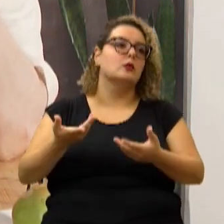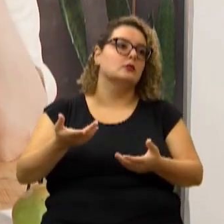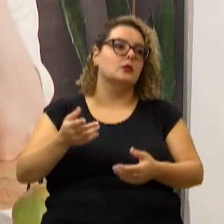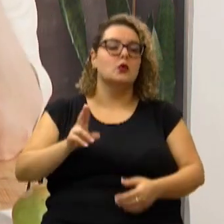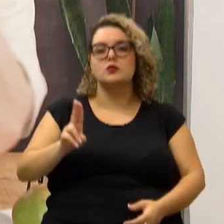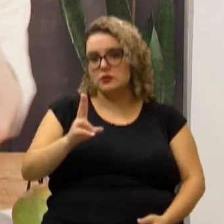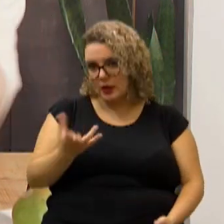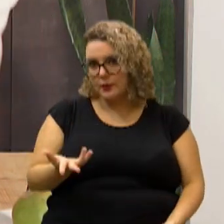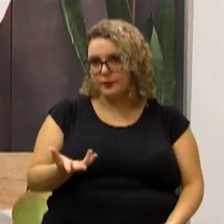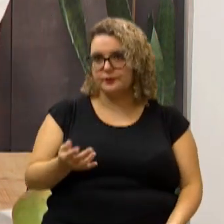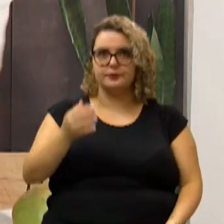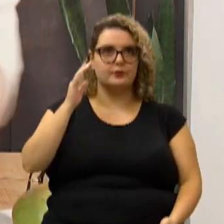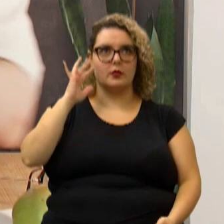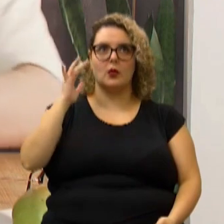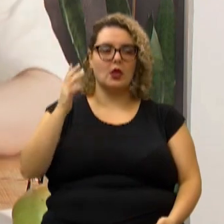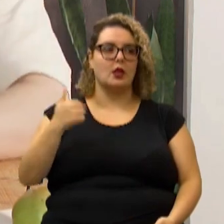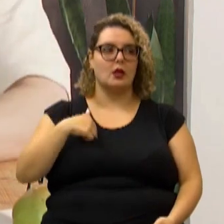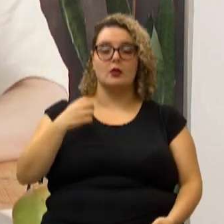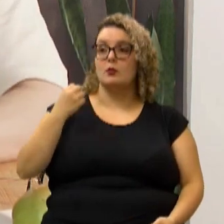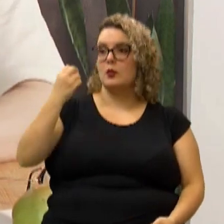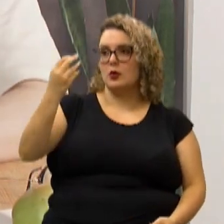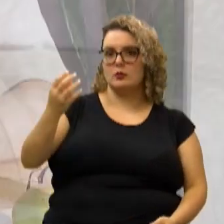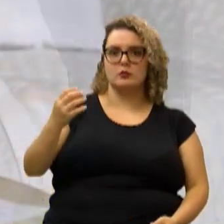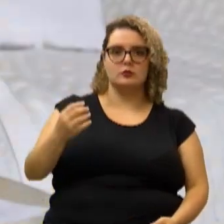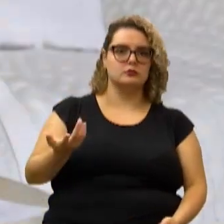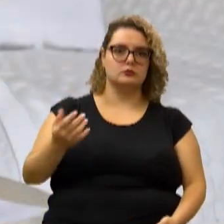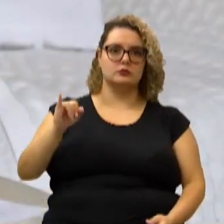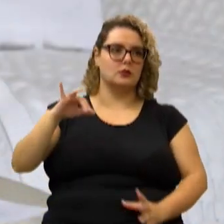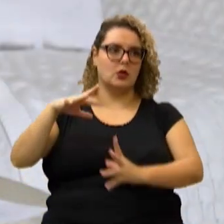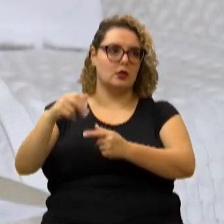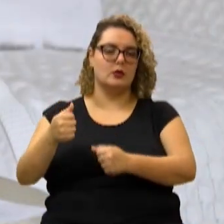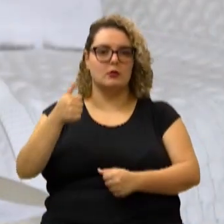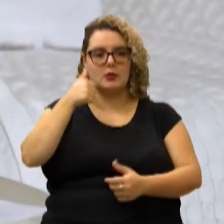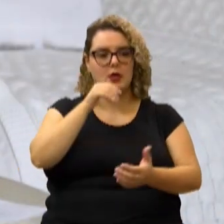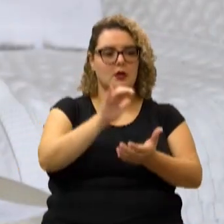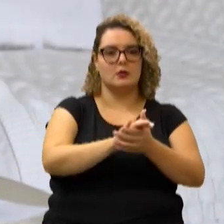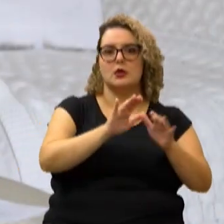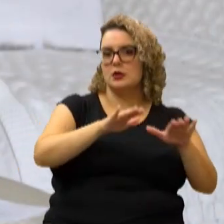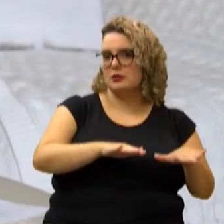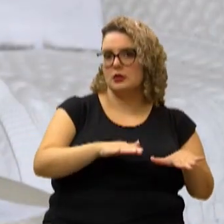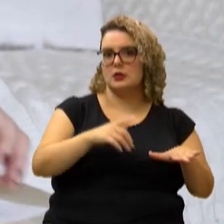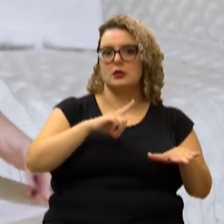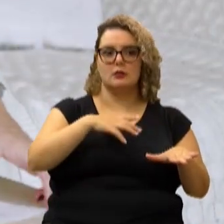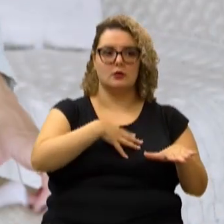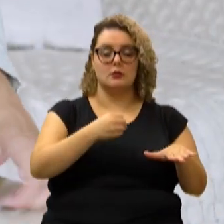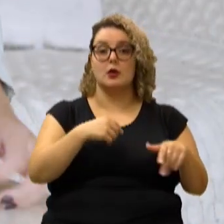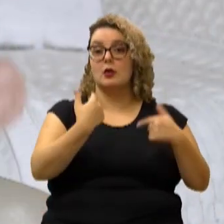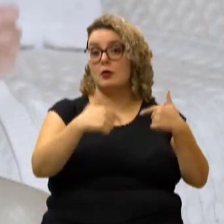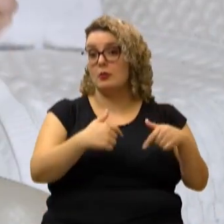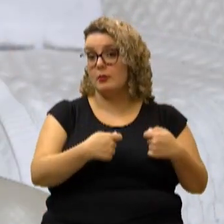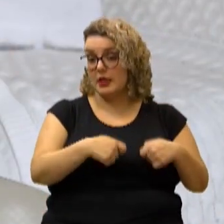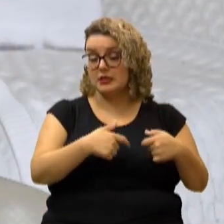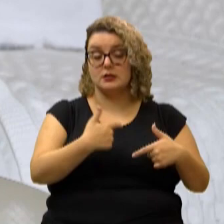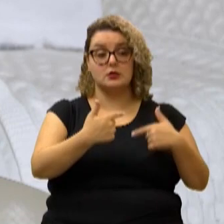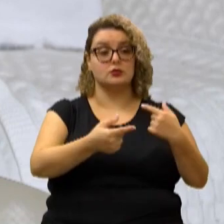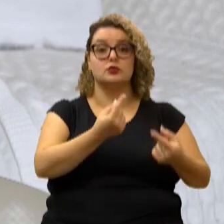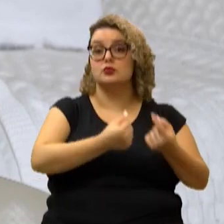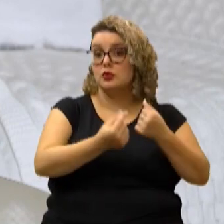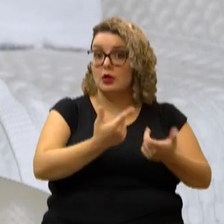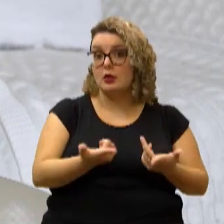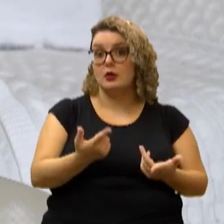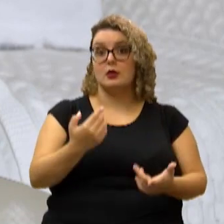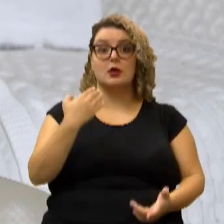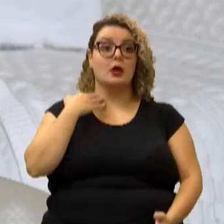então vamos imaginar que sei lá eu faço uma viagem para o exterior minha esposa está aqui tem os filhos precisando do dinheiro